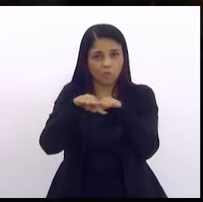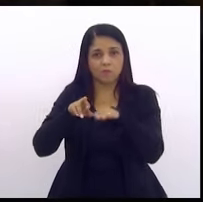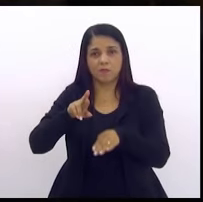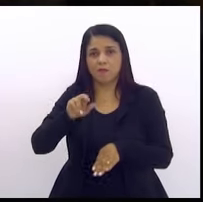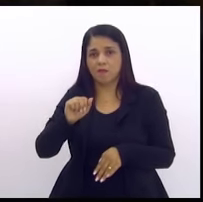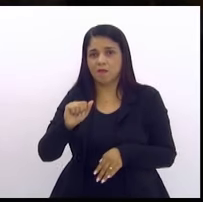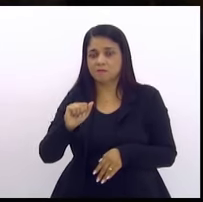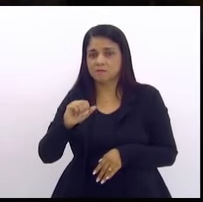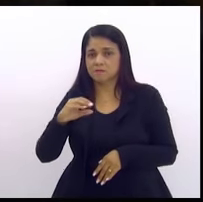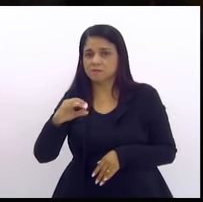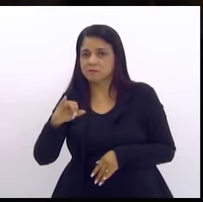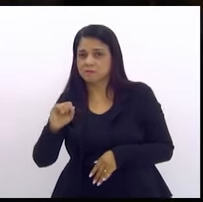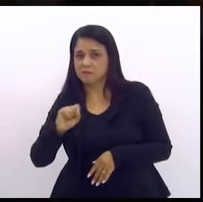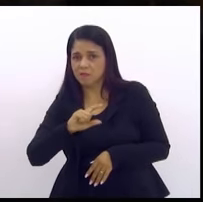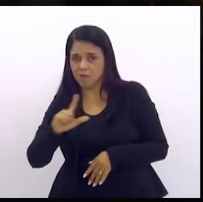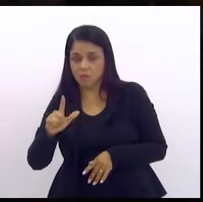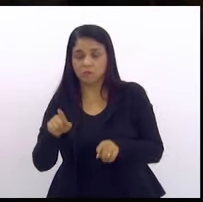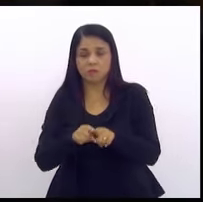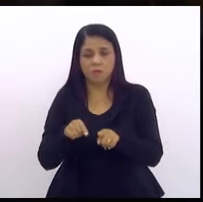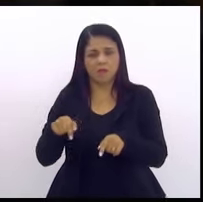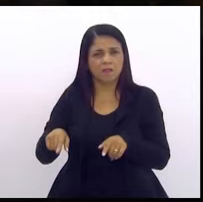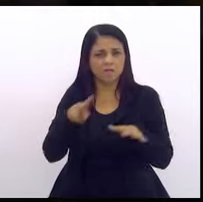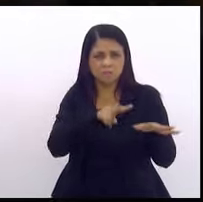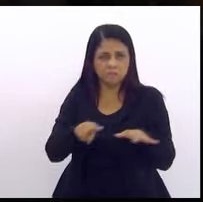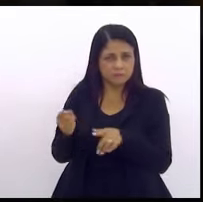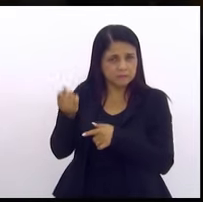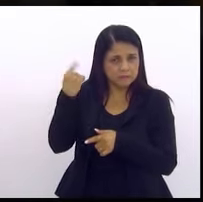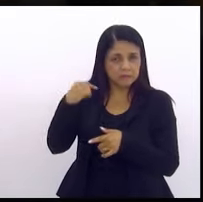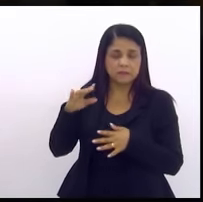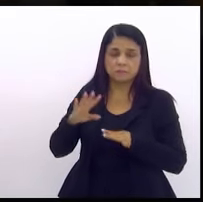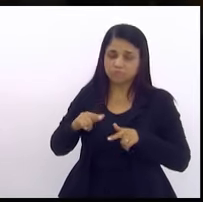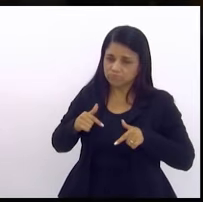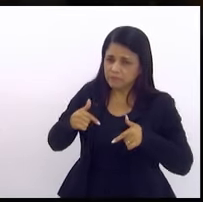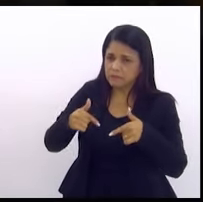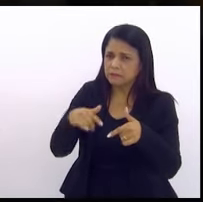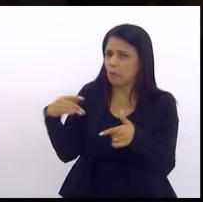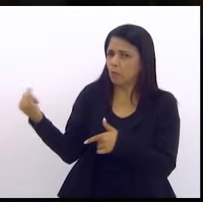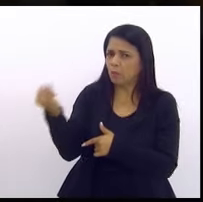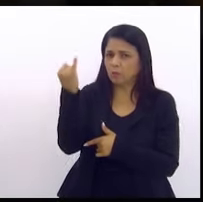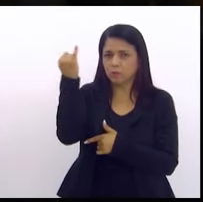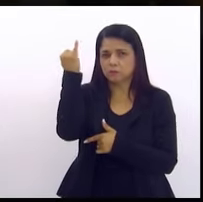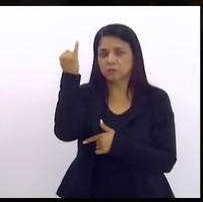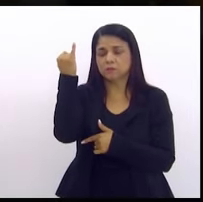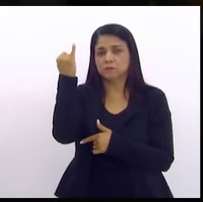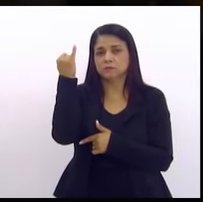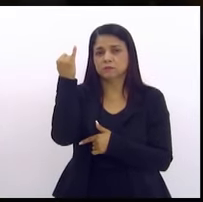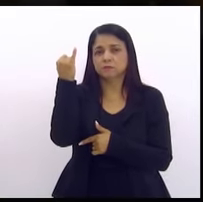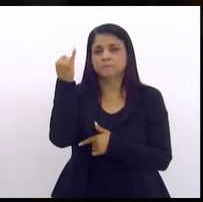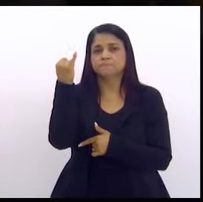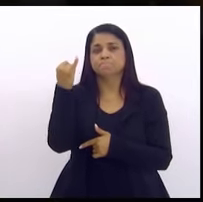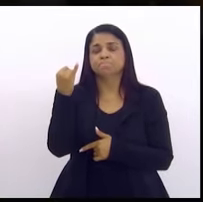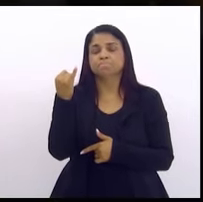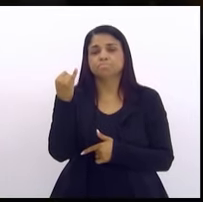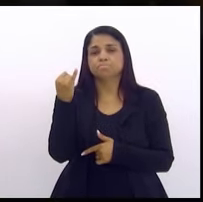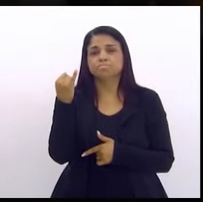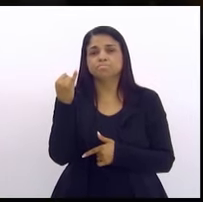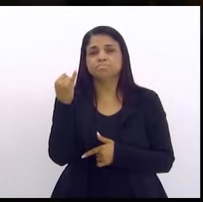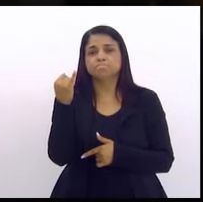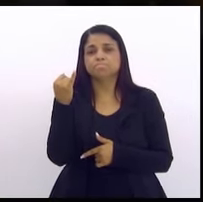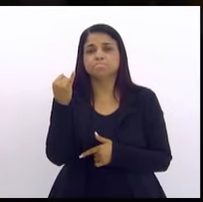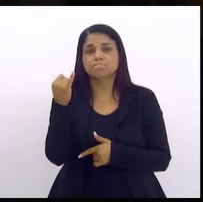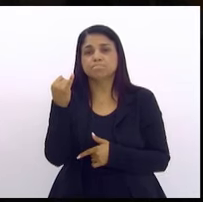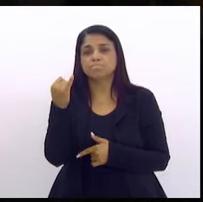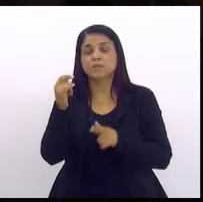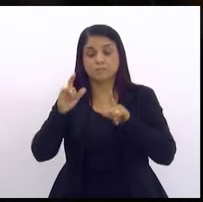na última semana, inclusive, numa ação muito importante de lançamento, deputado, lançamento